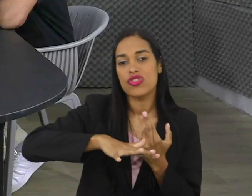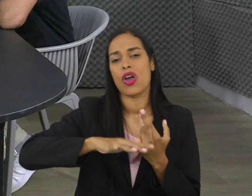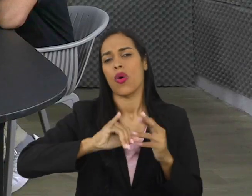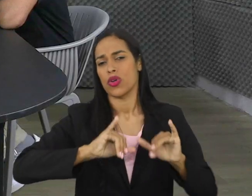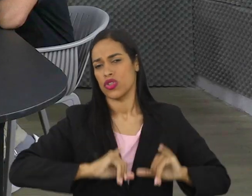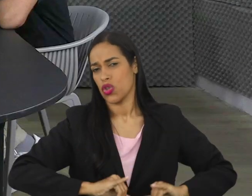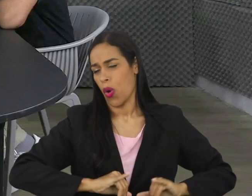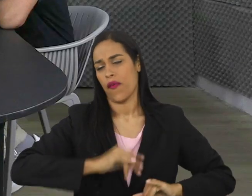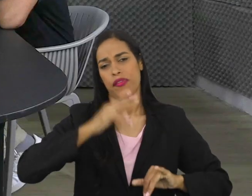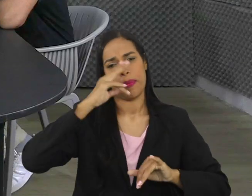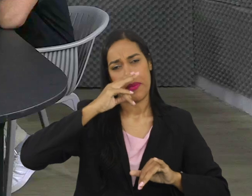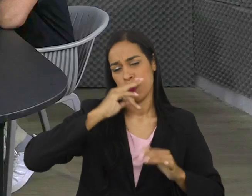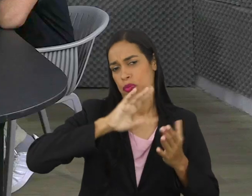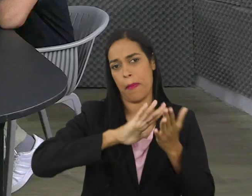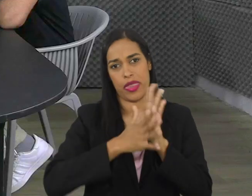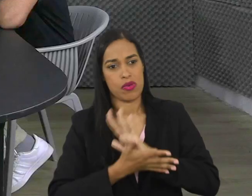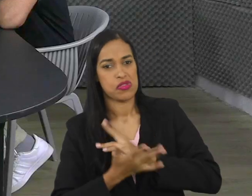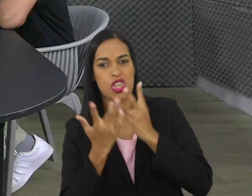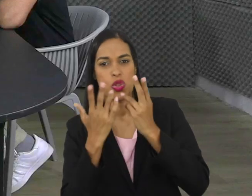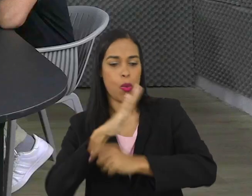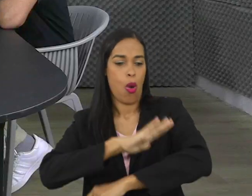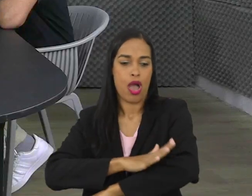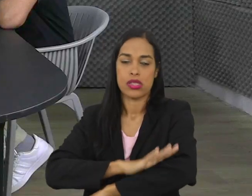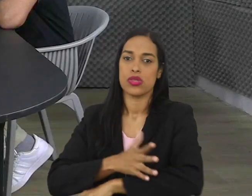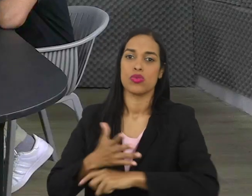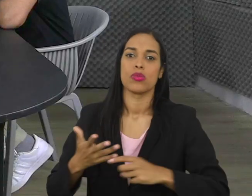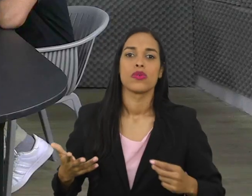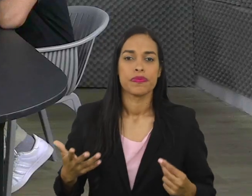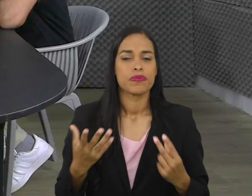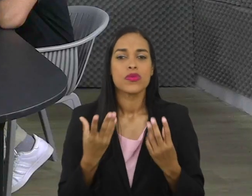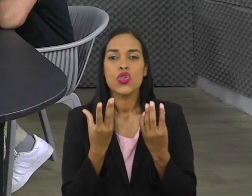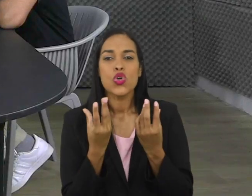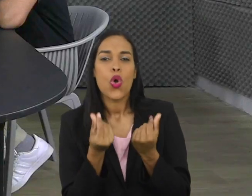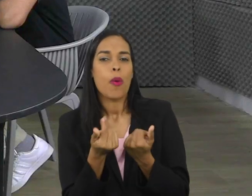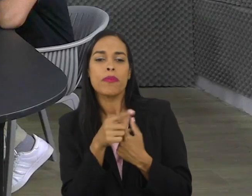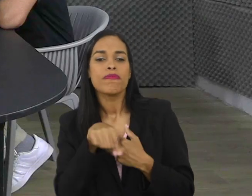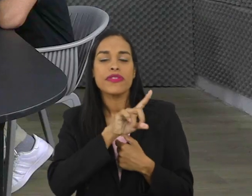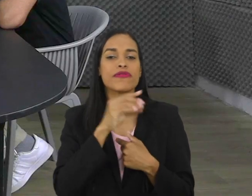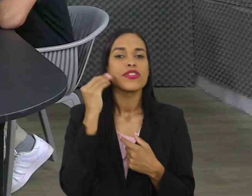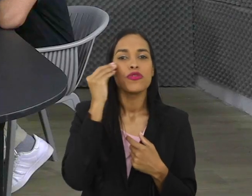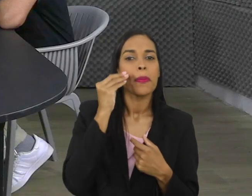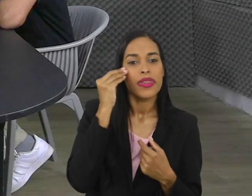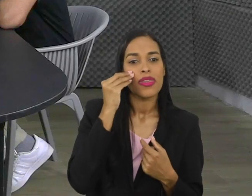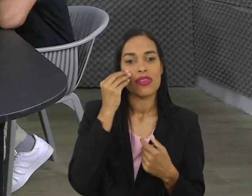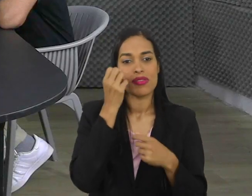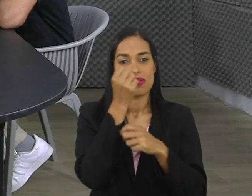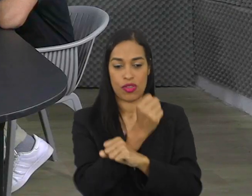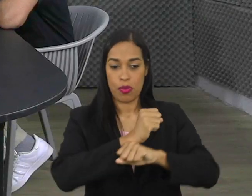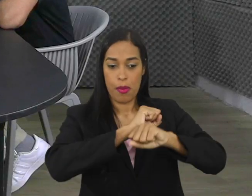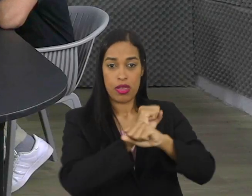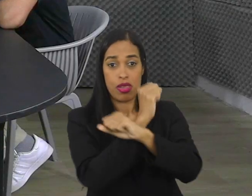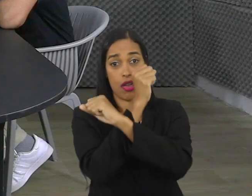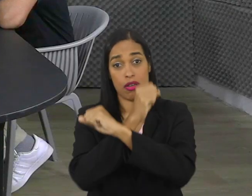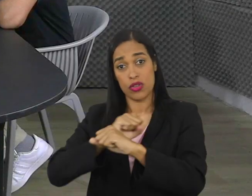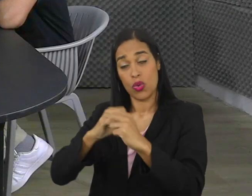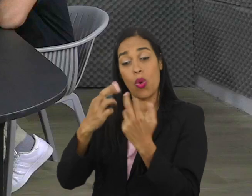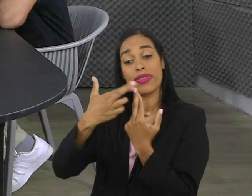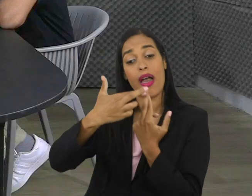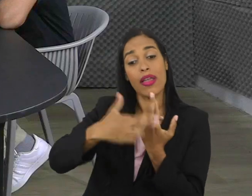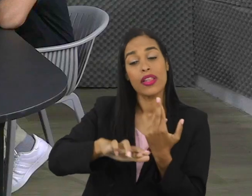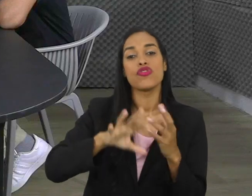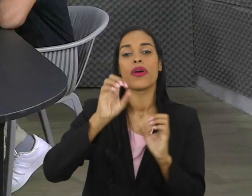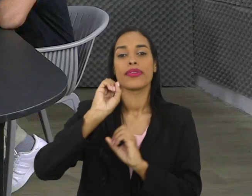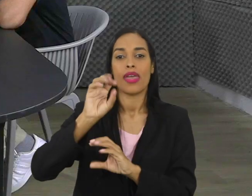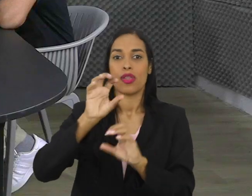uma religião que sofre o mesmo preconceito que o racismo delibera? Então, como foi para vocês essa experiência do maracatu, da religião e